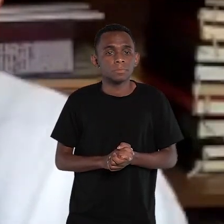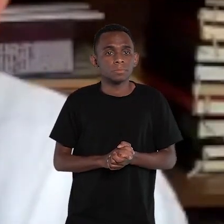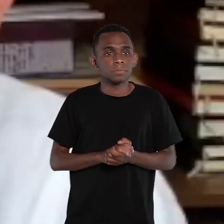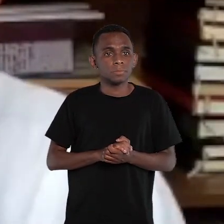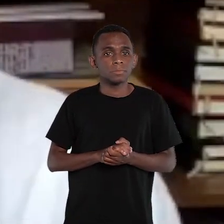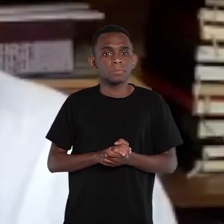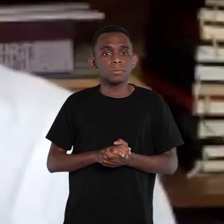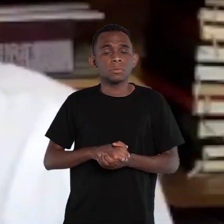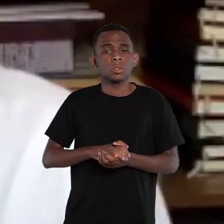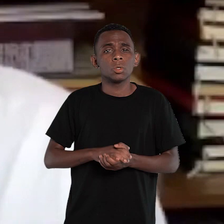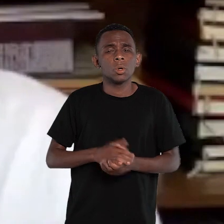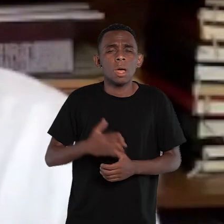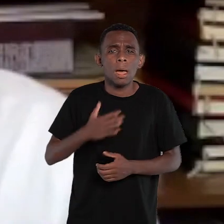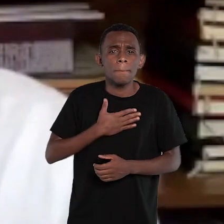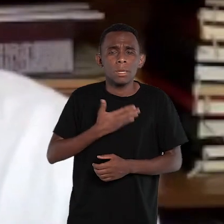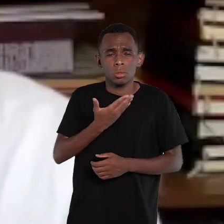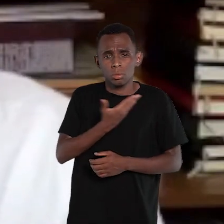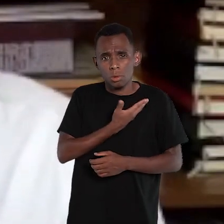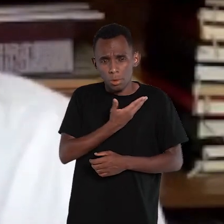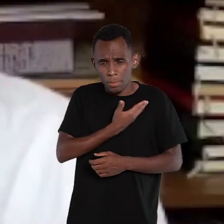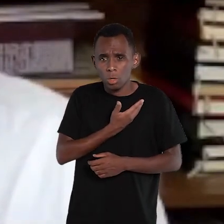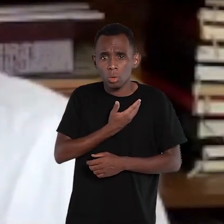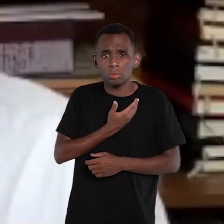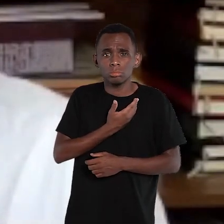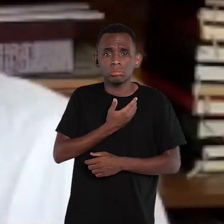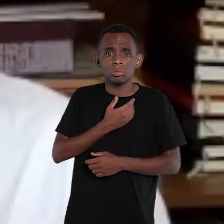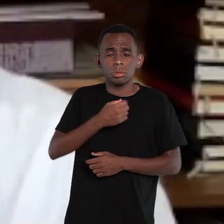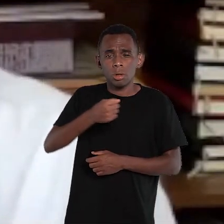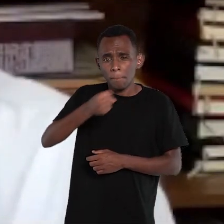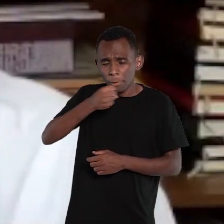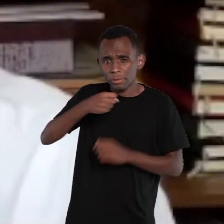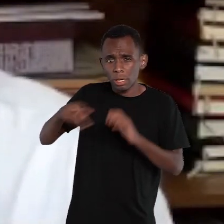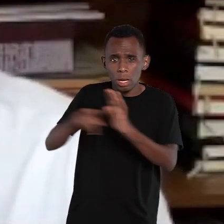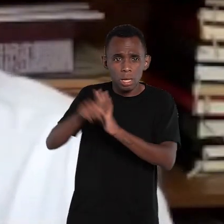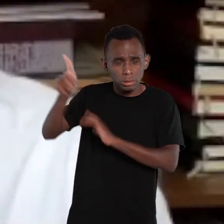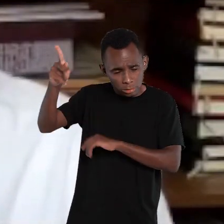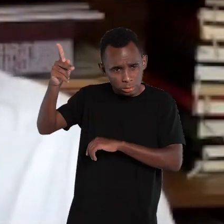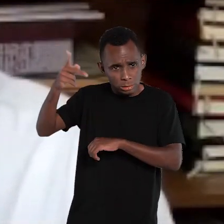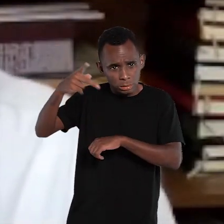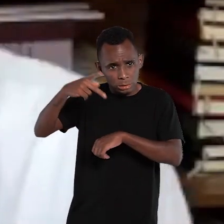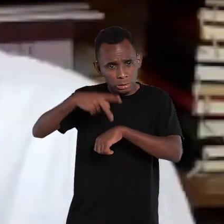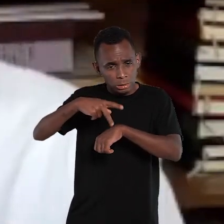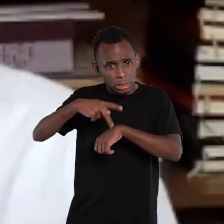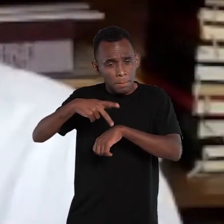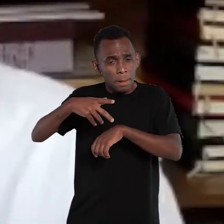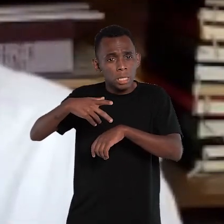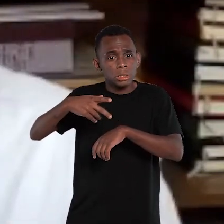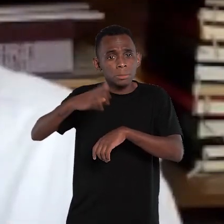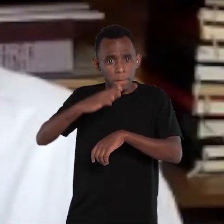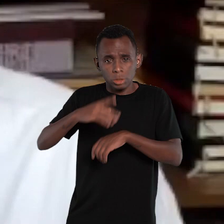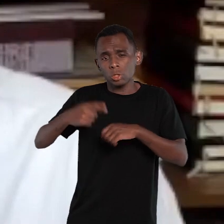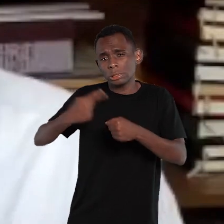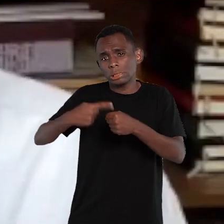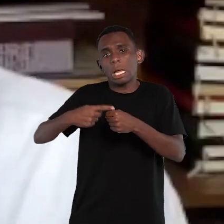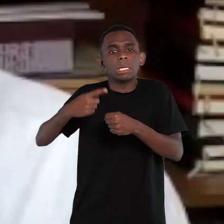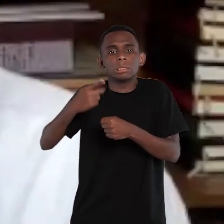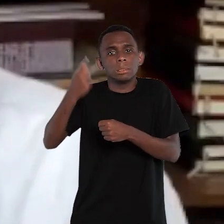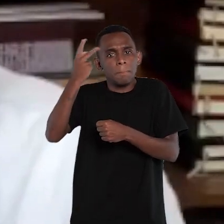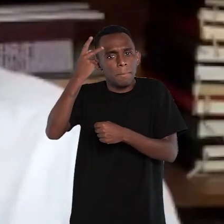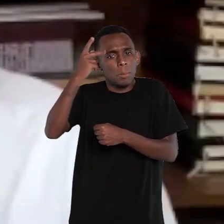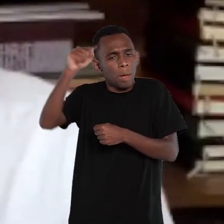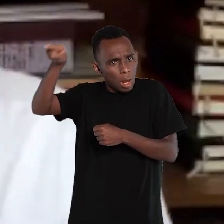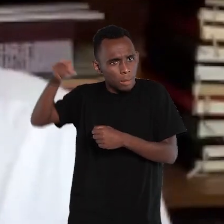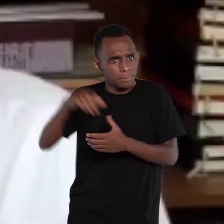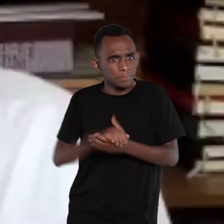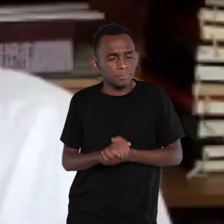no qual trabalhou um grande amigo meu, jornalista lá de Campinas, o José Carlos Tavares de Lira. Não à toa, o conto é